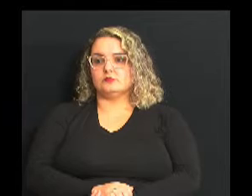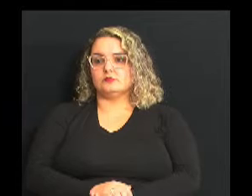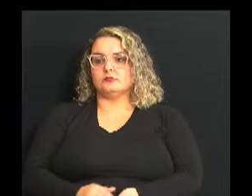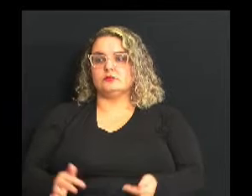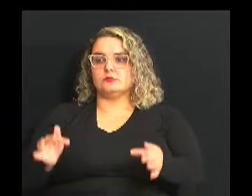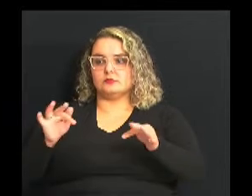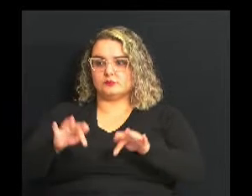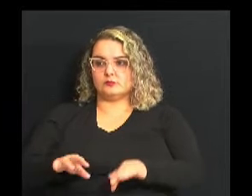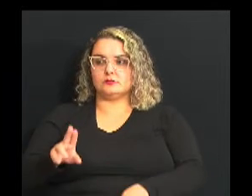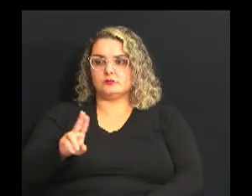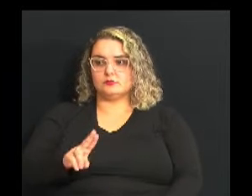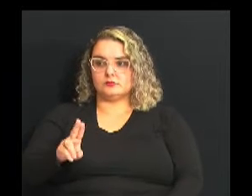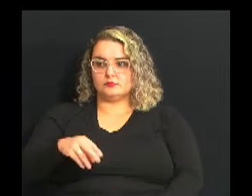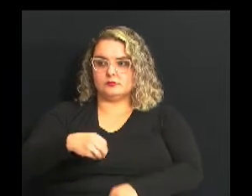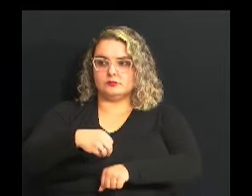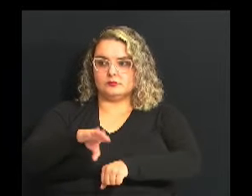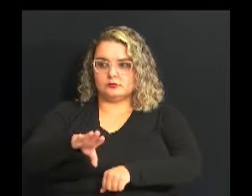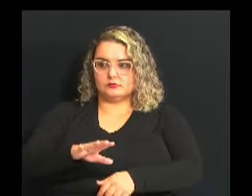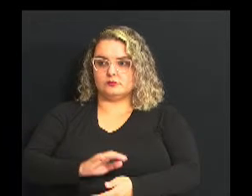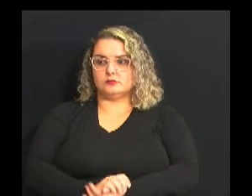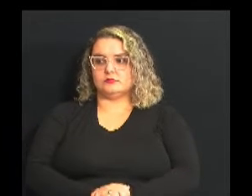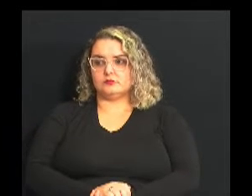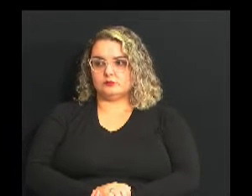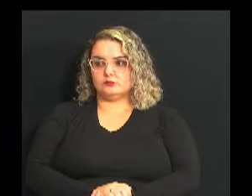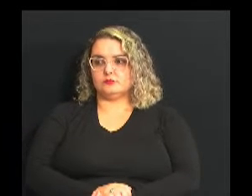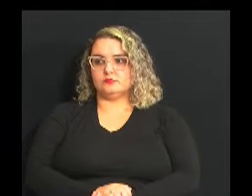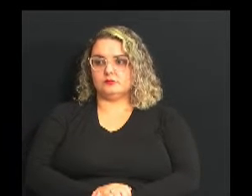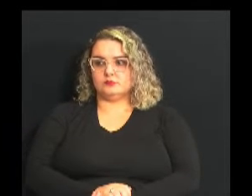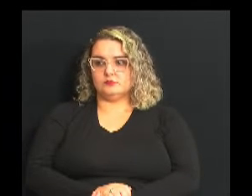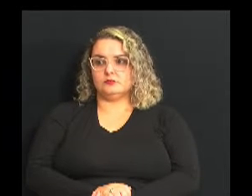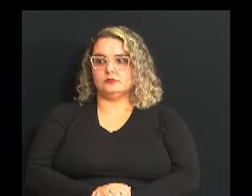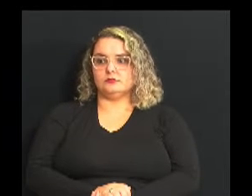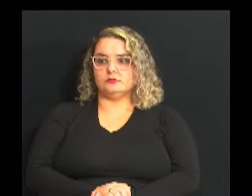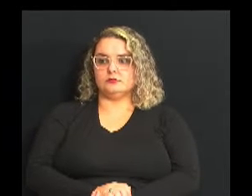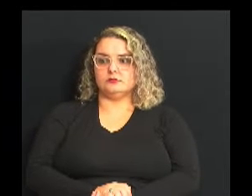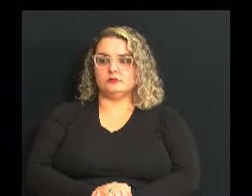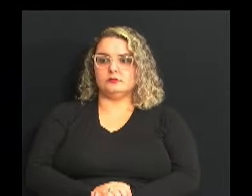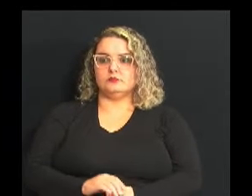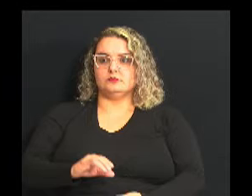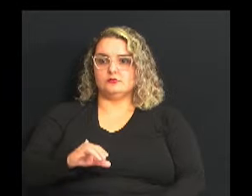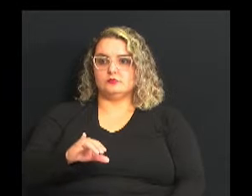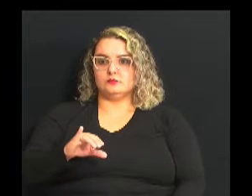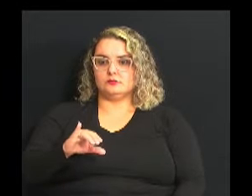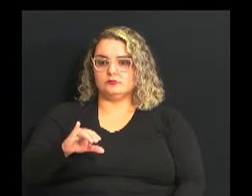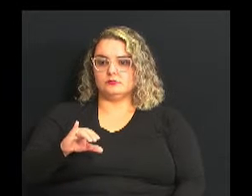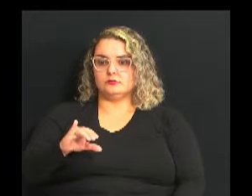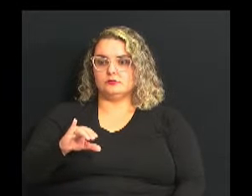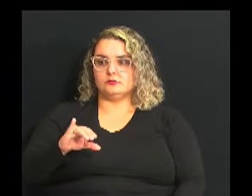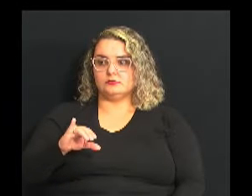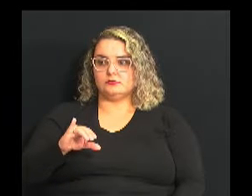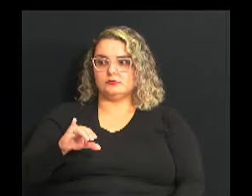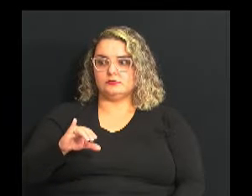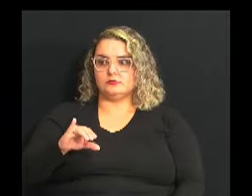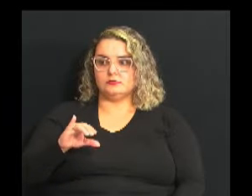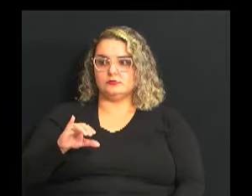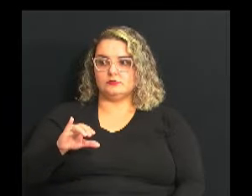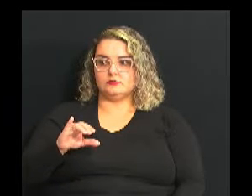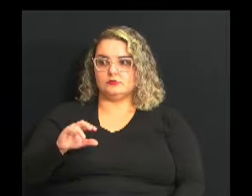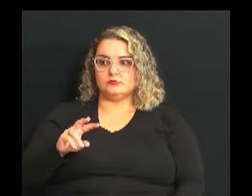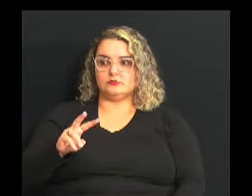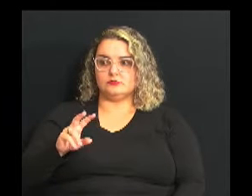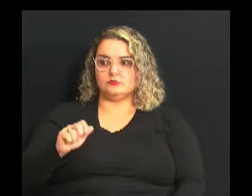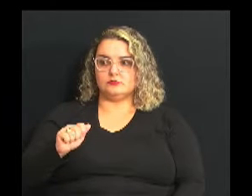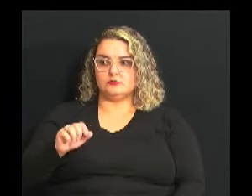implementação de indicação, né? Pelo Sigadoc, projeto de lei pelo Sigadoc, né? E outros